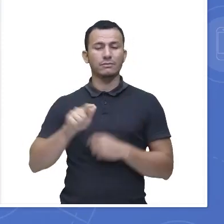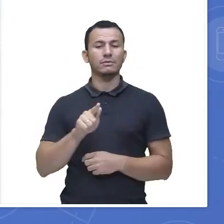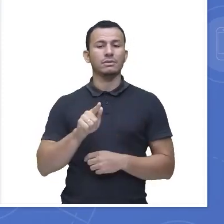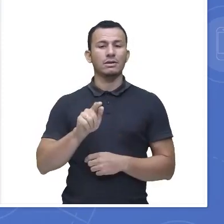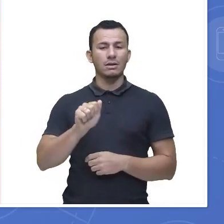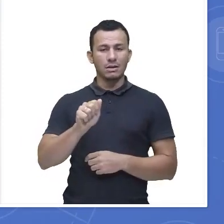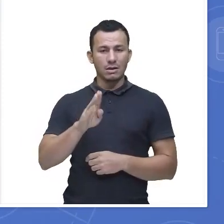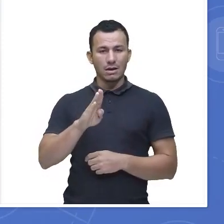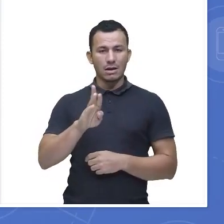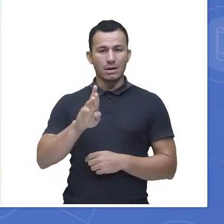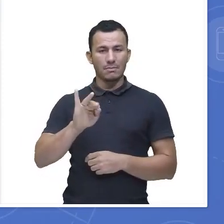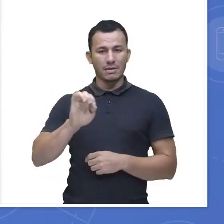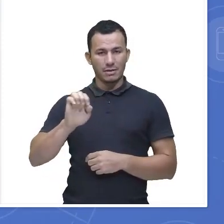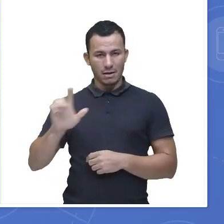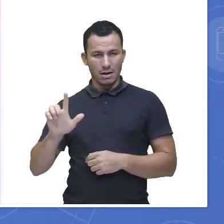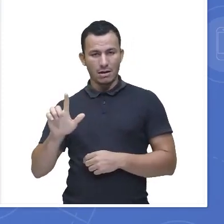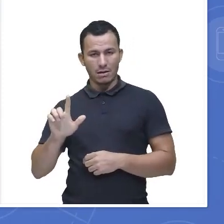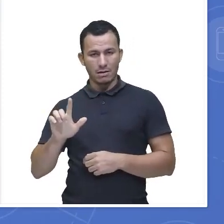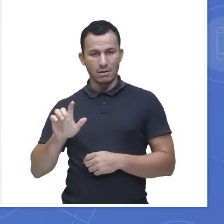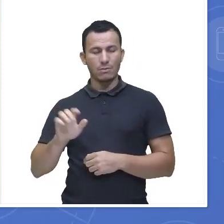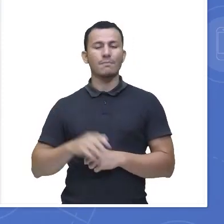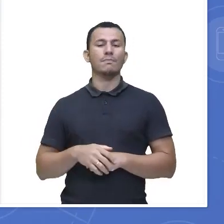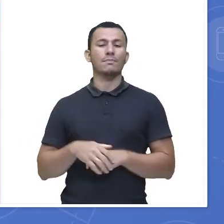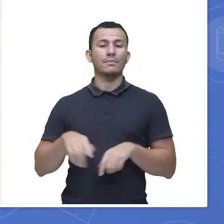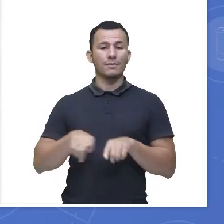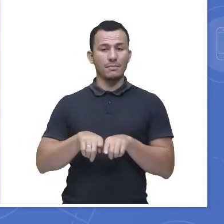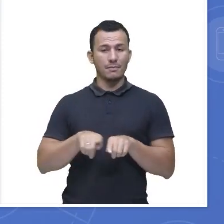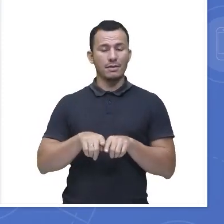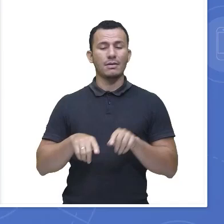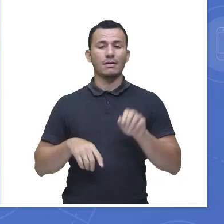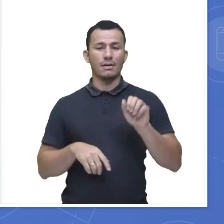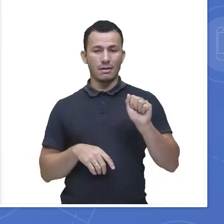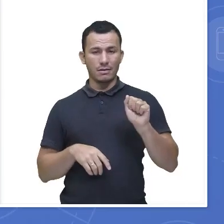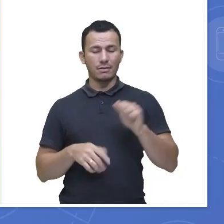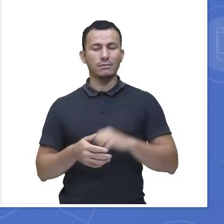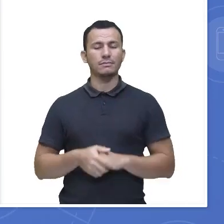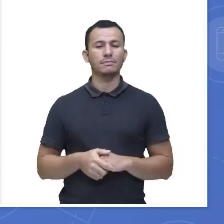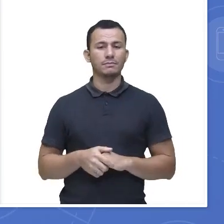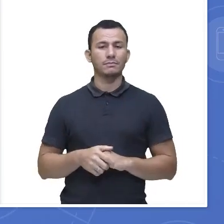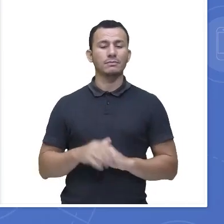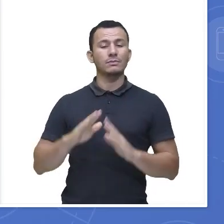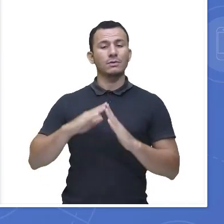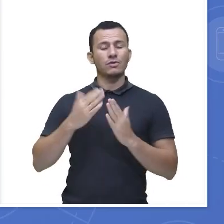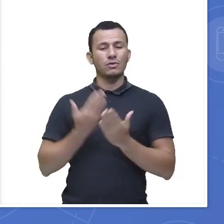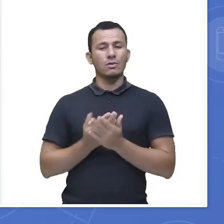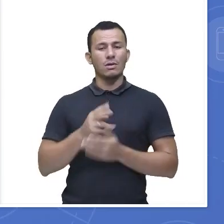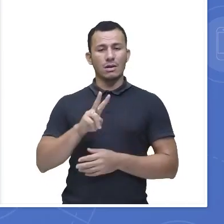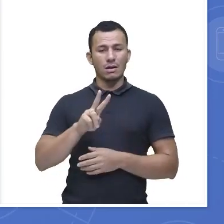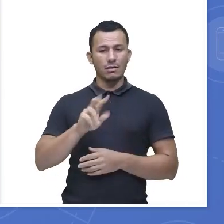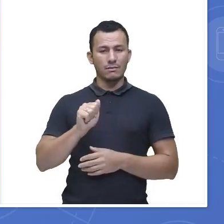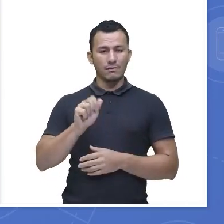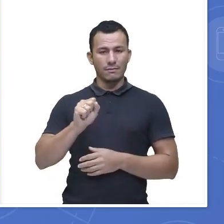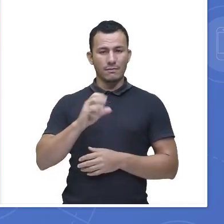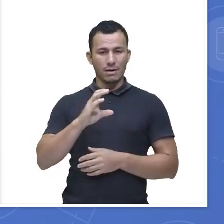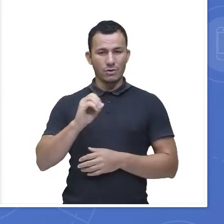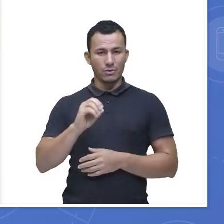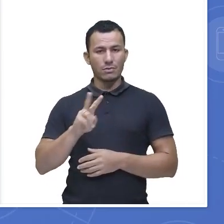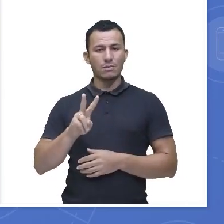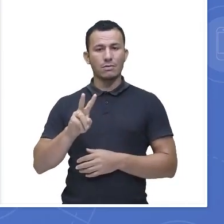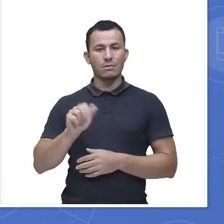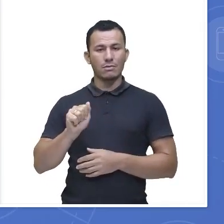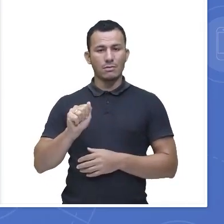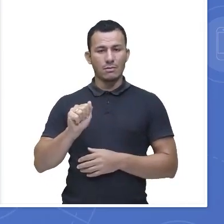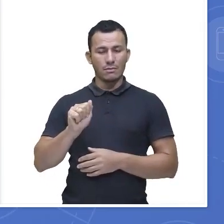Gabriel também está dizendo que é a letra A. Gabriel... Ele é da escola Vasco Vasquez. Muito bem, participação da